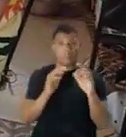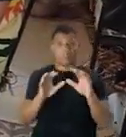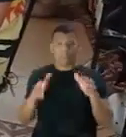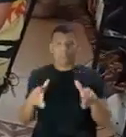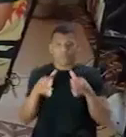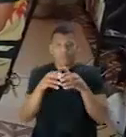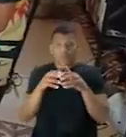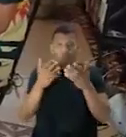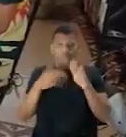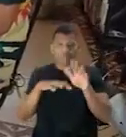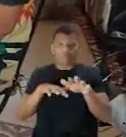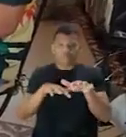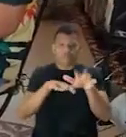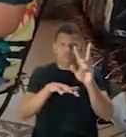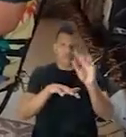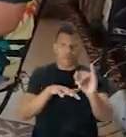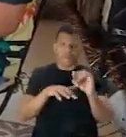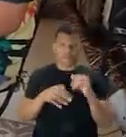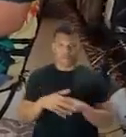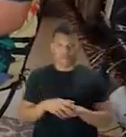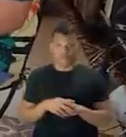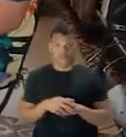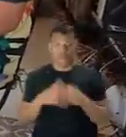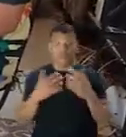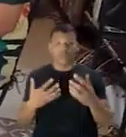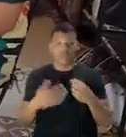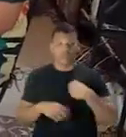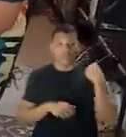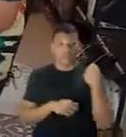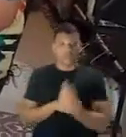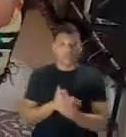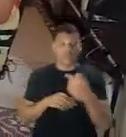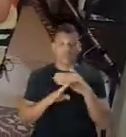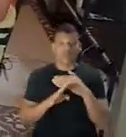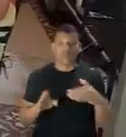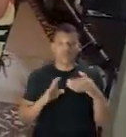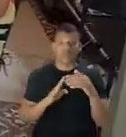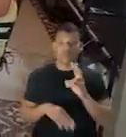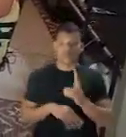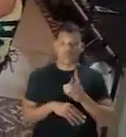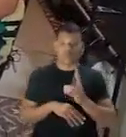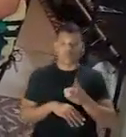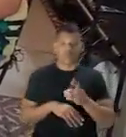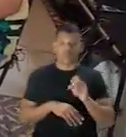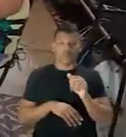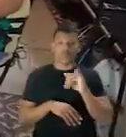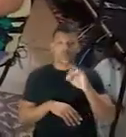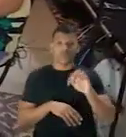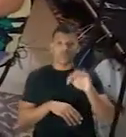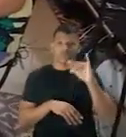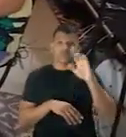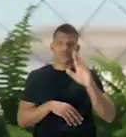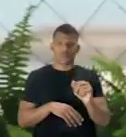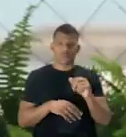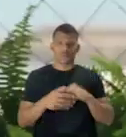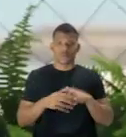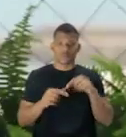O bloco sai, queira ou não queira, e a gente toma a